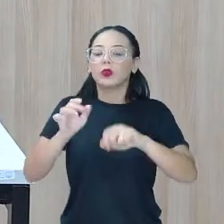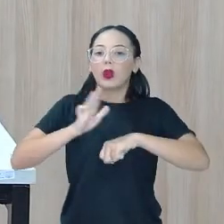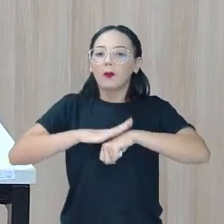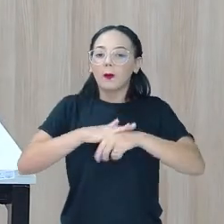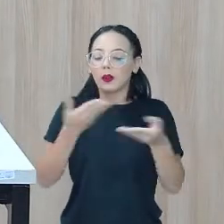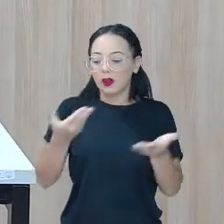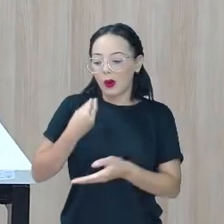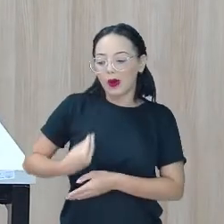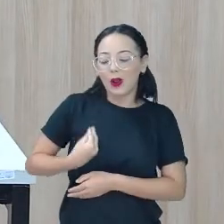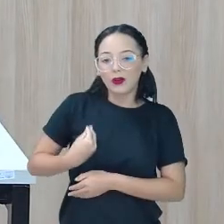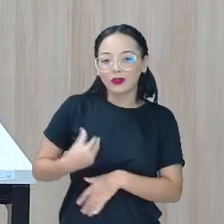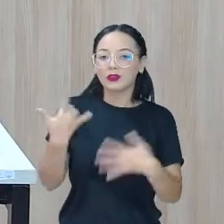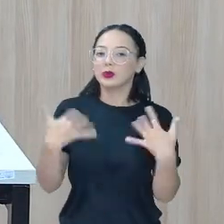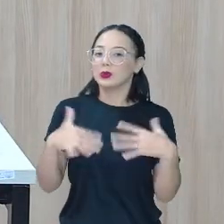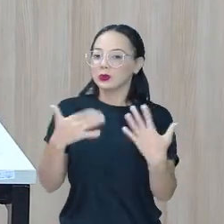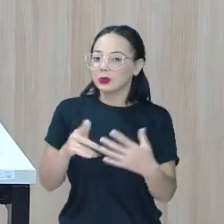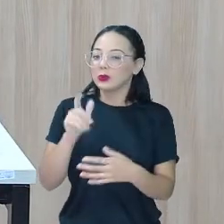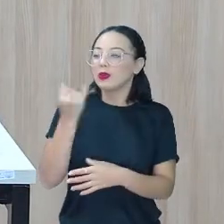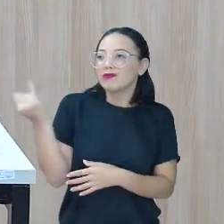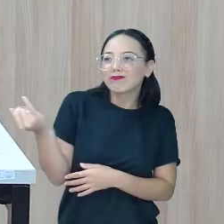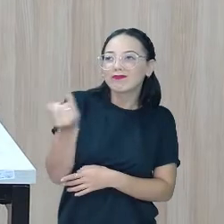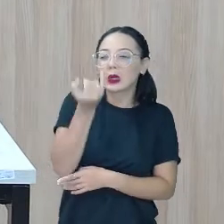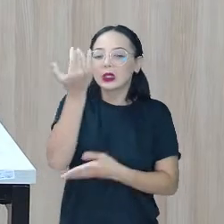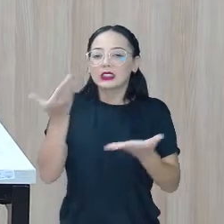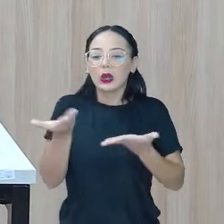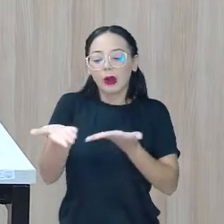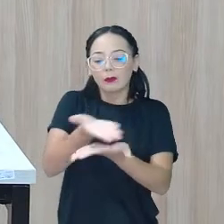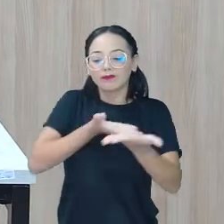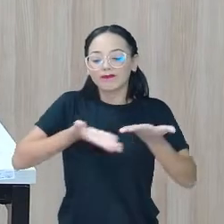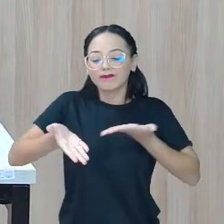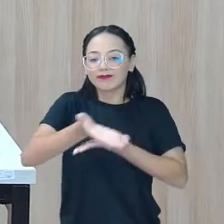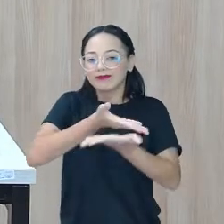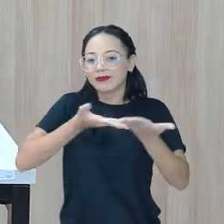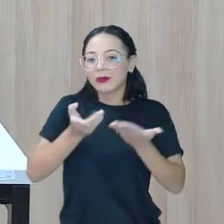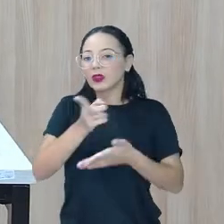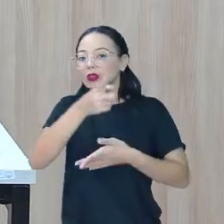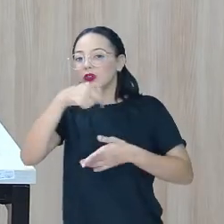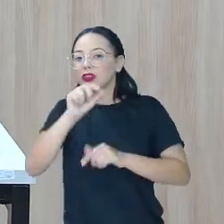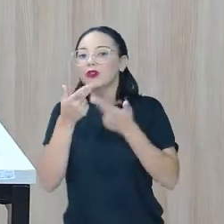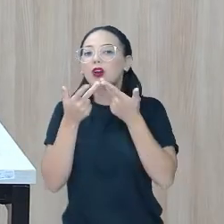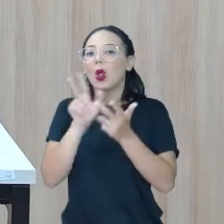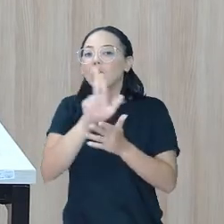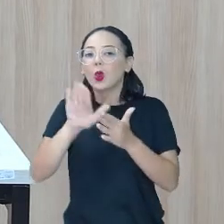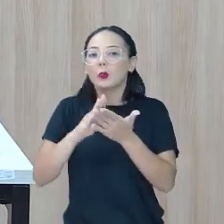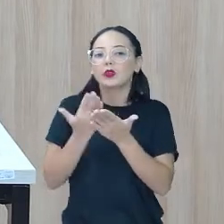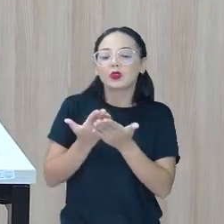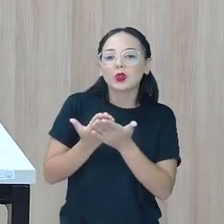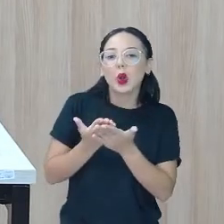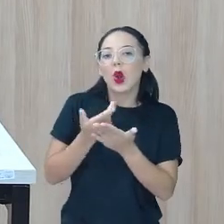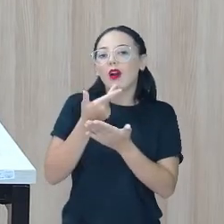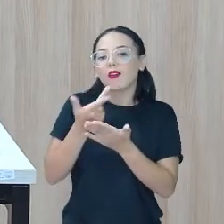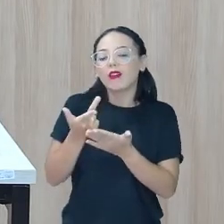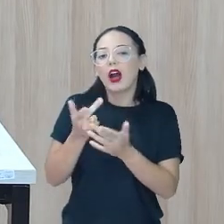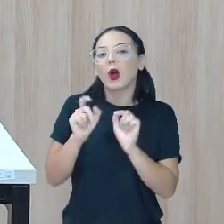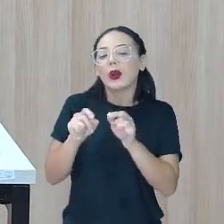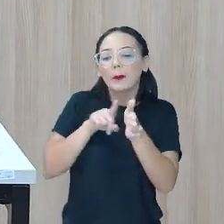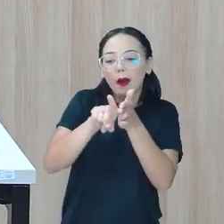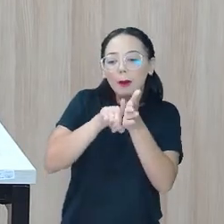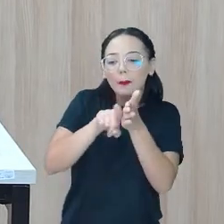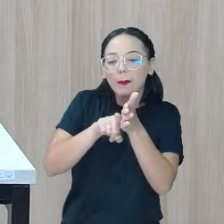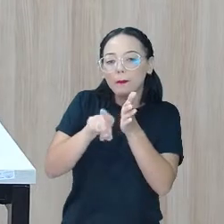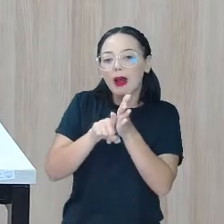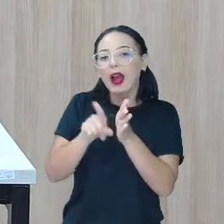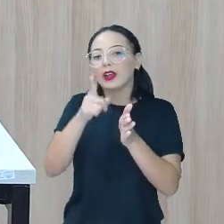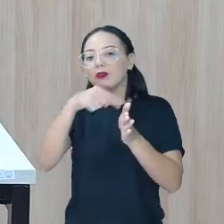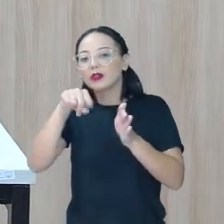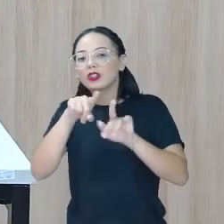ao vivo, pessoal. É muito importante essa interação, onde vocês dizem o nome da escola, onde vocês fazem perguntas,